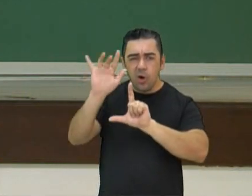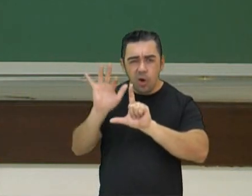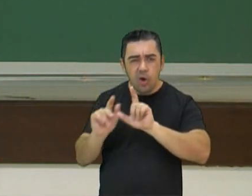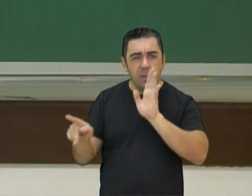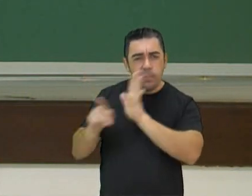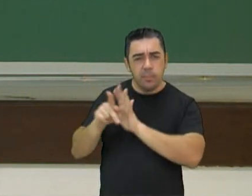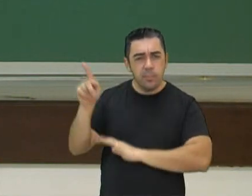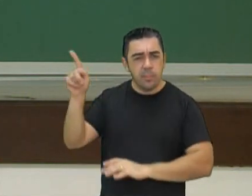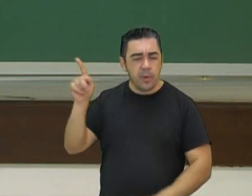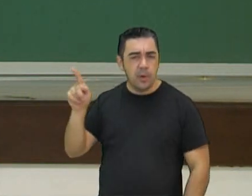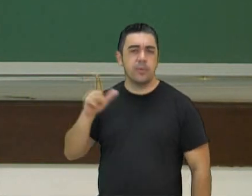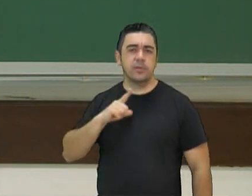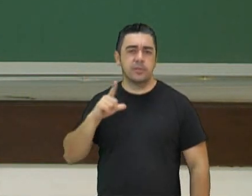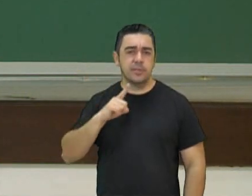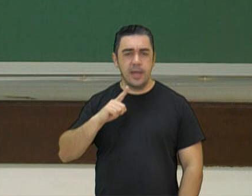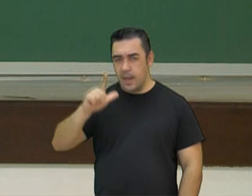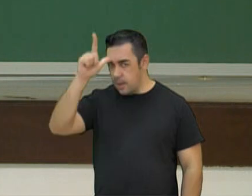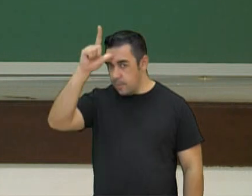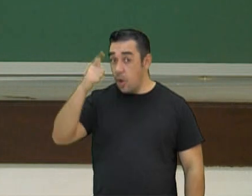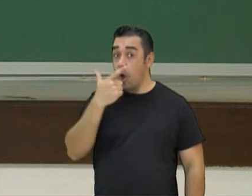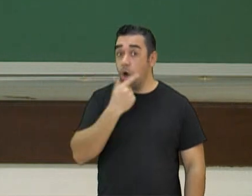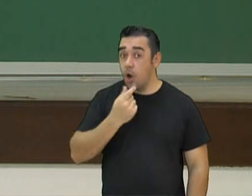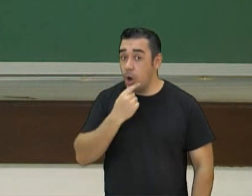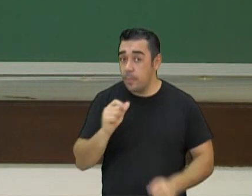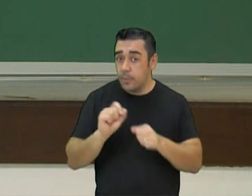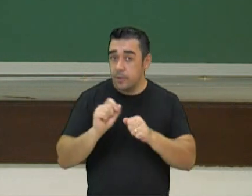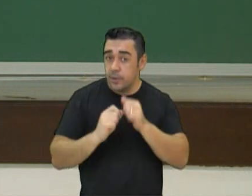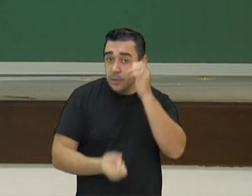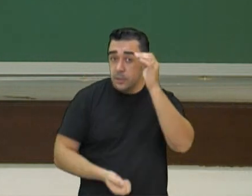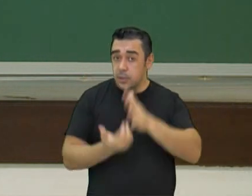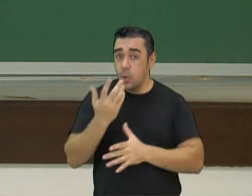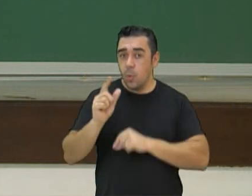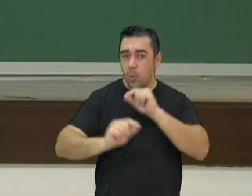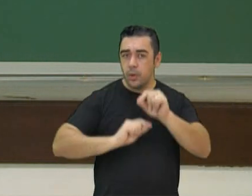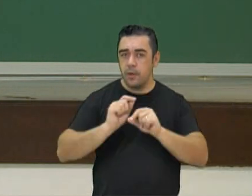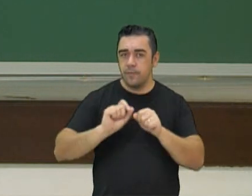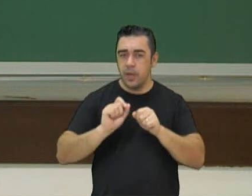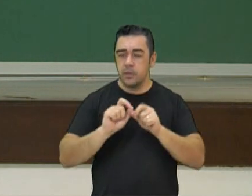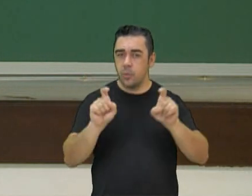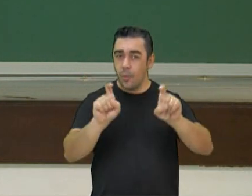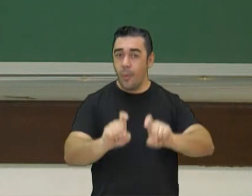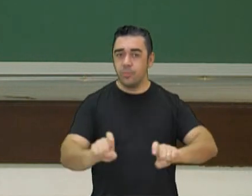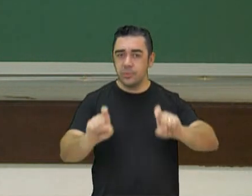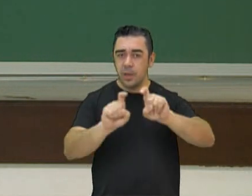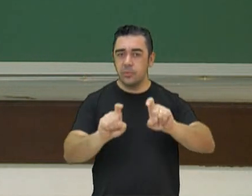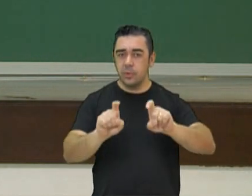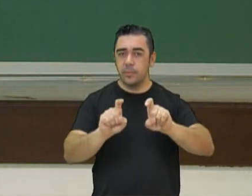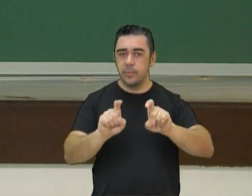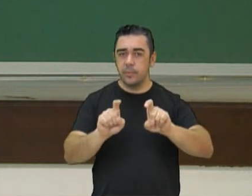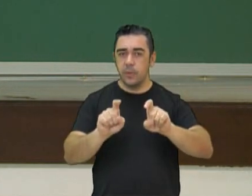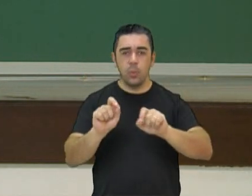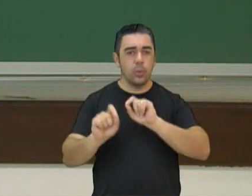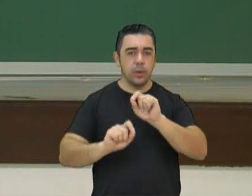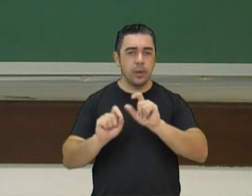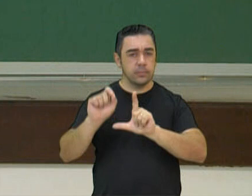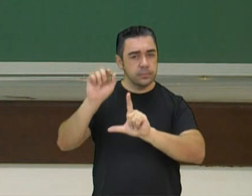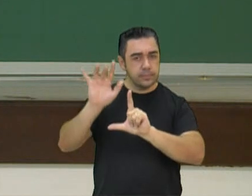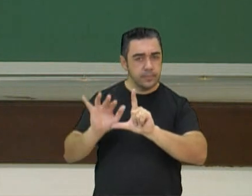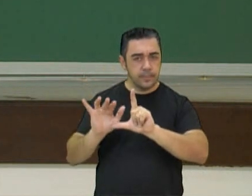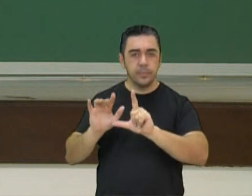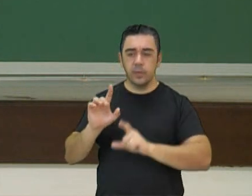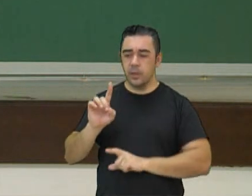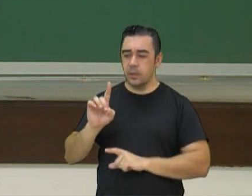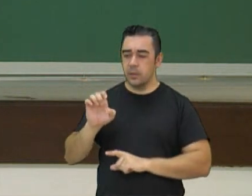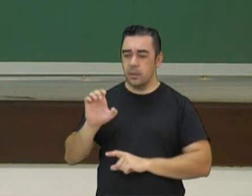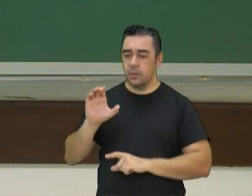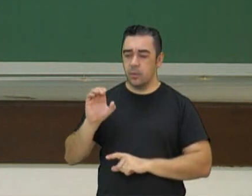o Alan conseguiu criar uma máquina que conseguia meu Deus, qual é a palavra?